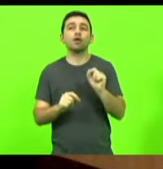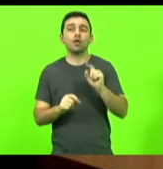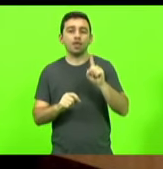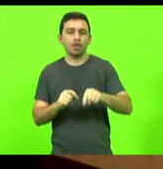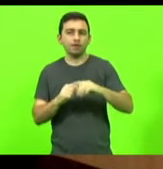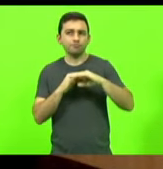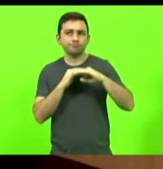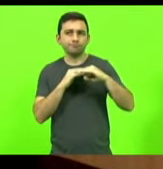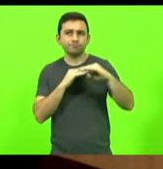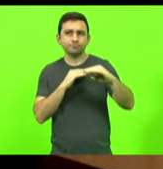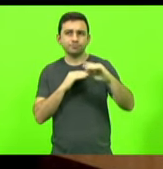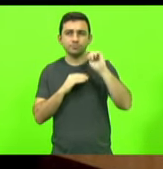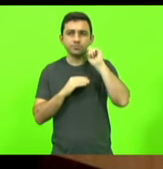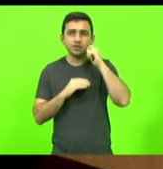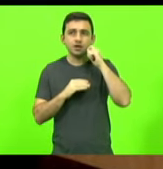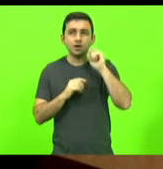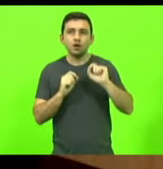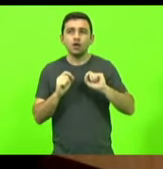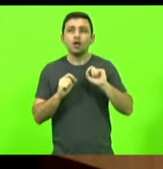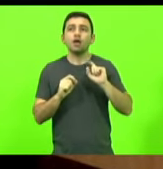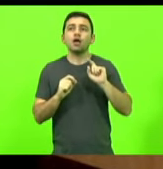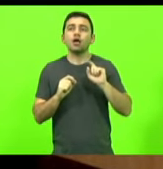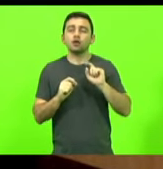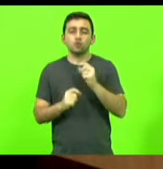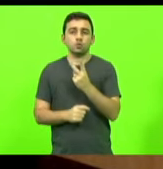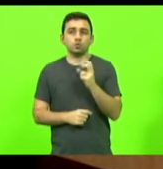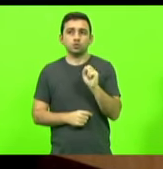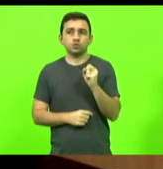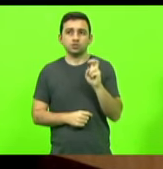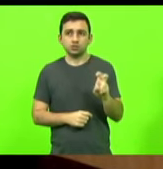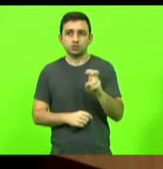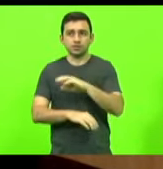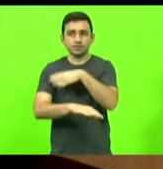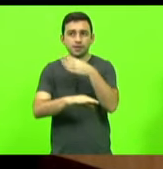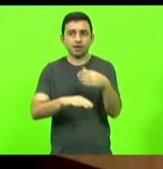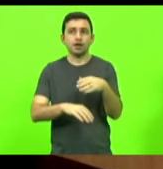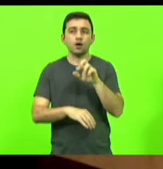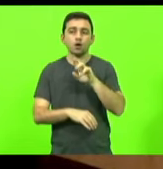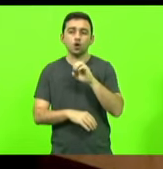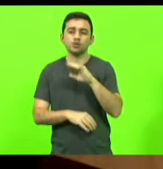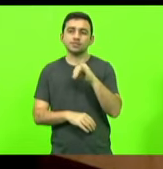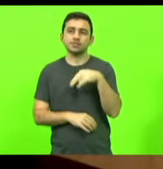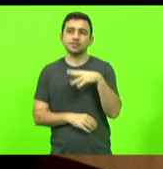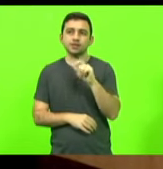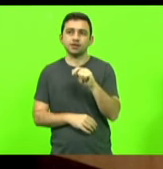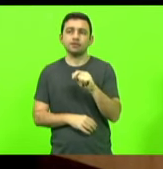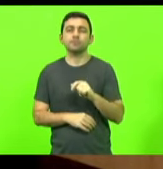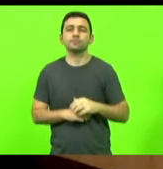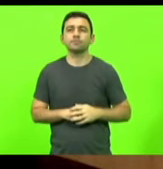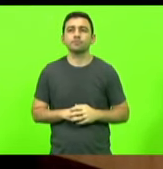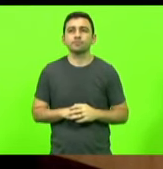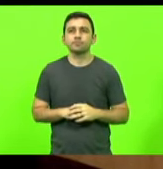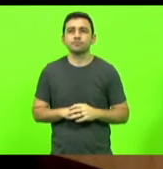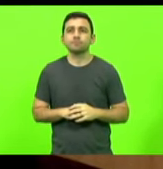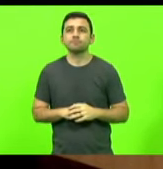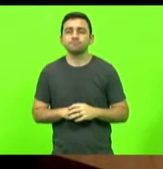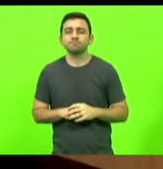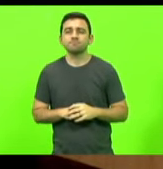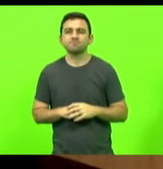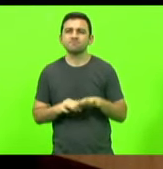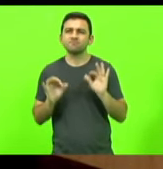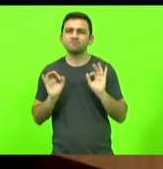pavimentação da BR-285, a Serra da Rocinha, lá no Timbé do Sul, que vai,